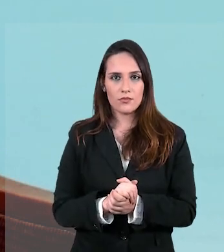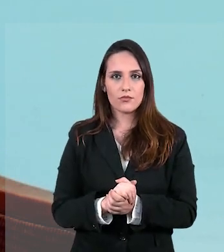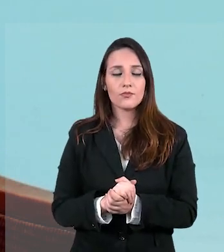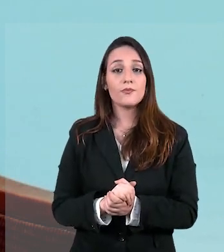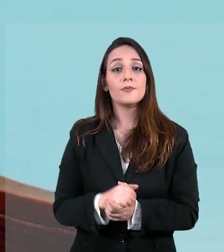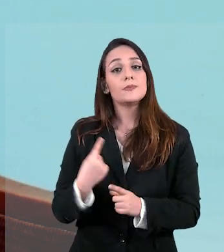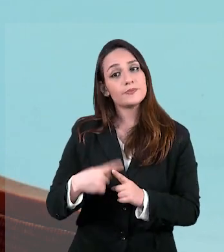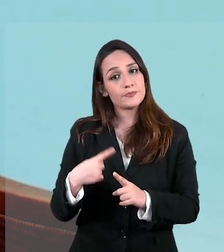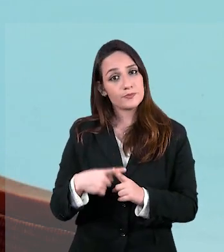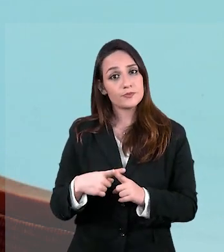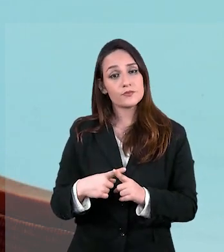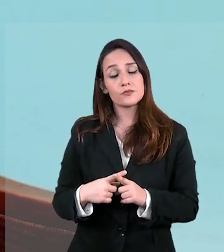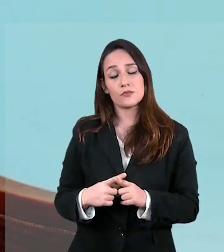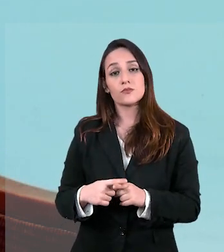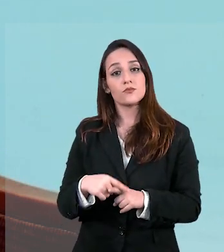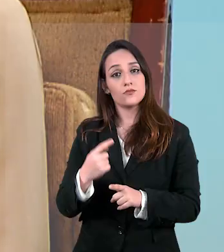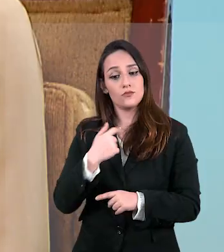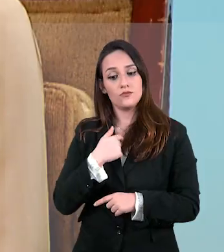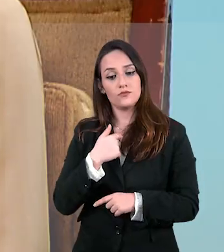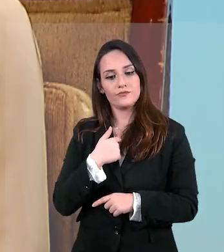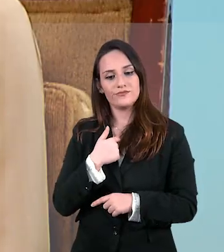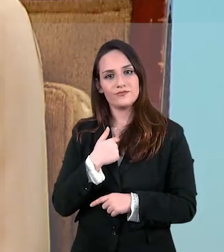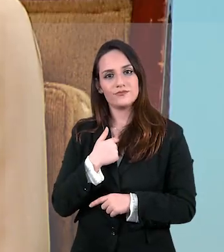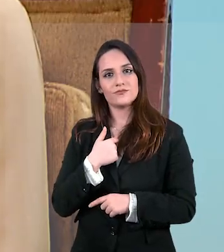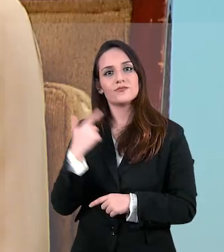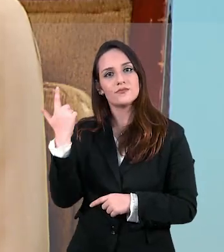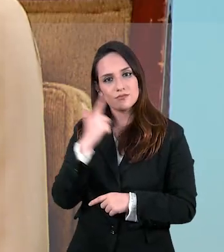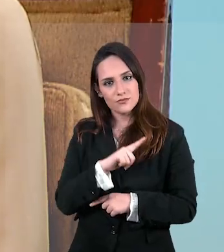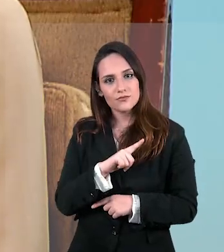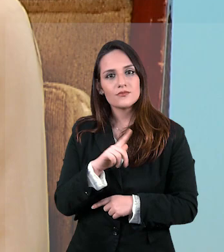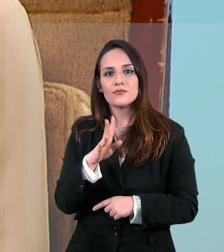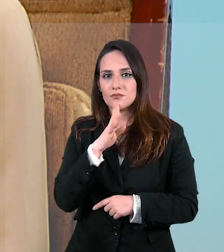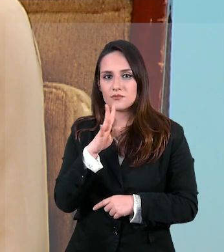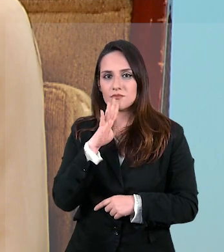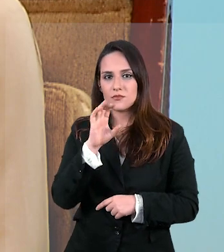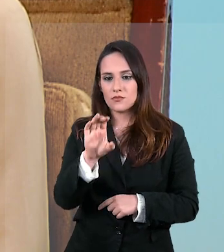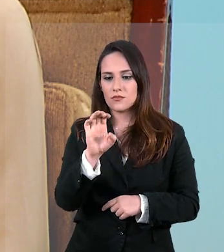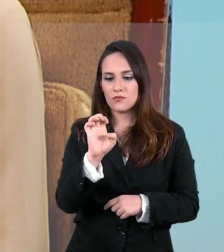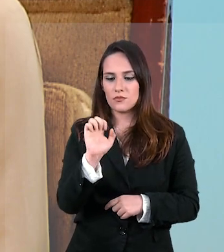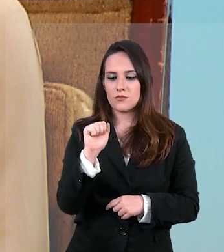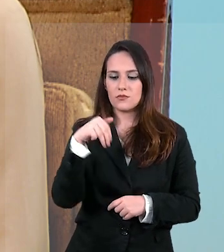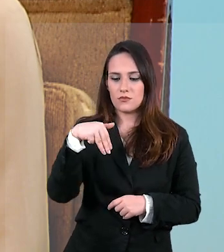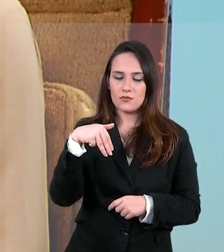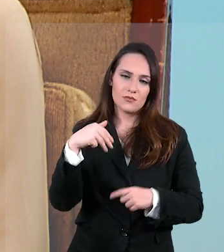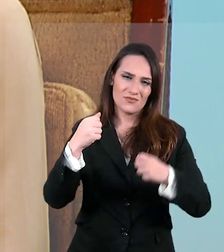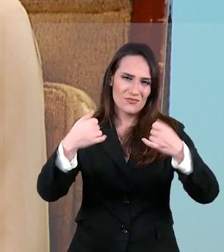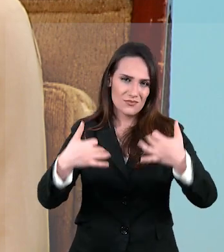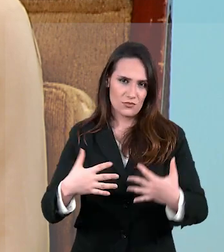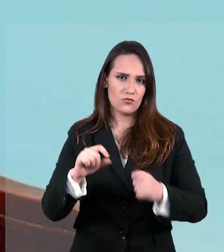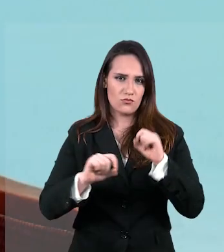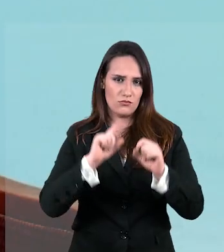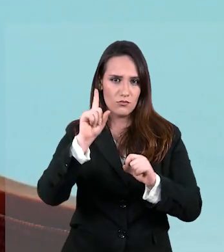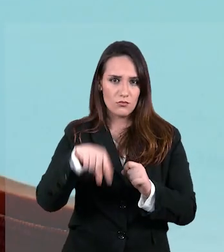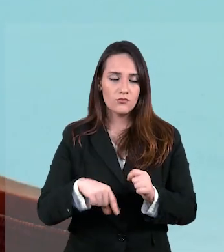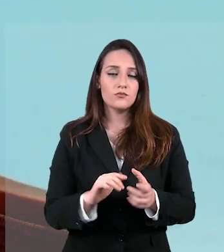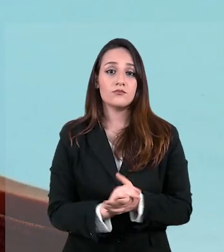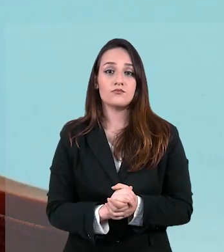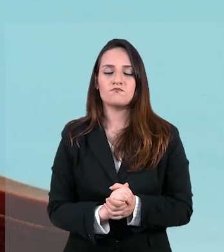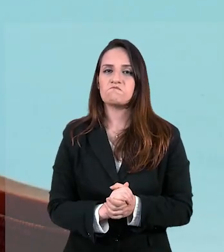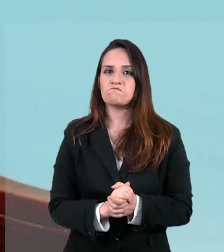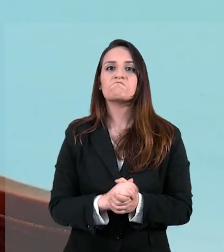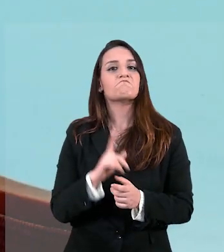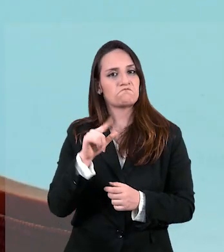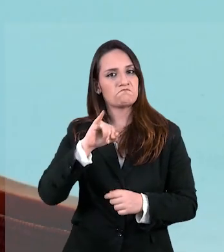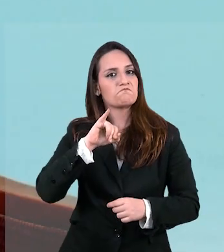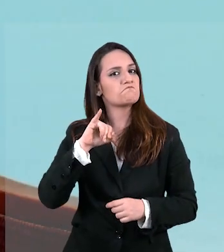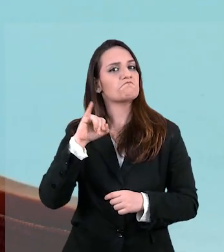Na situação que eu passei, eu tive a oportunidade de conhecer o CEAM, que foi apresentado agora há pouco.